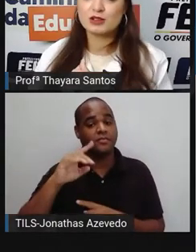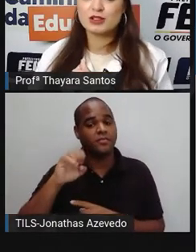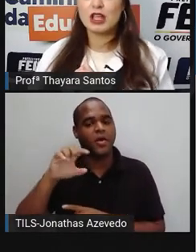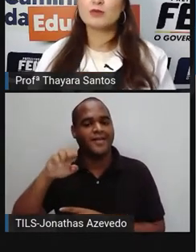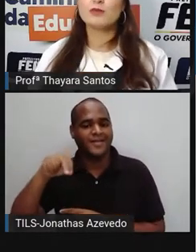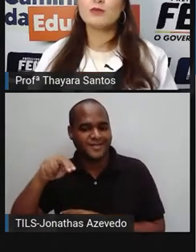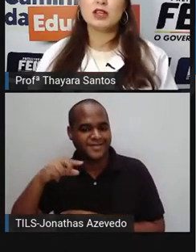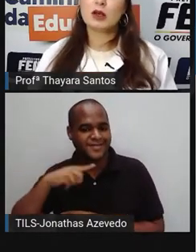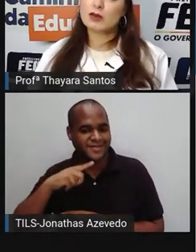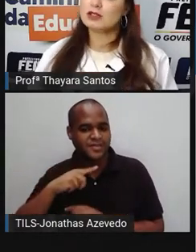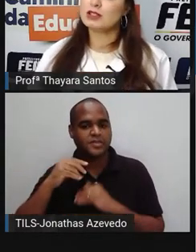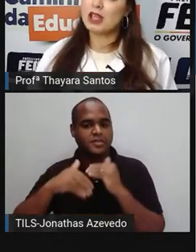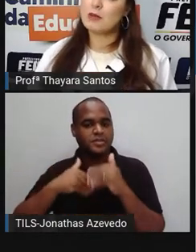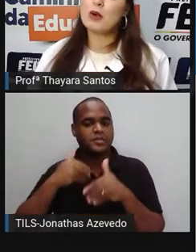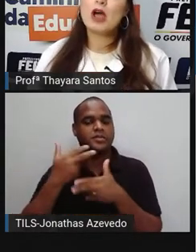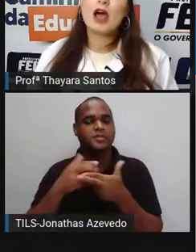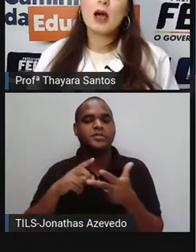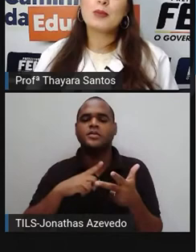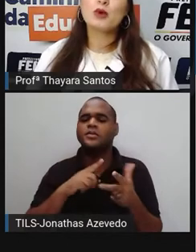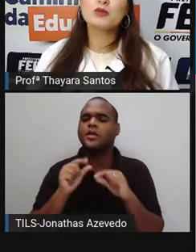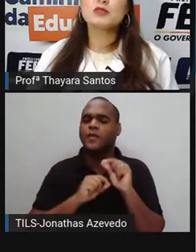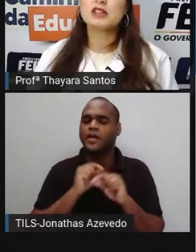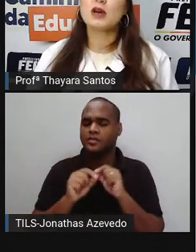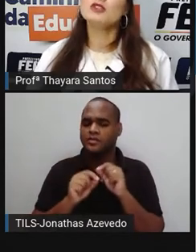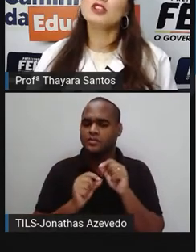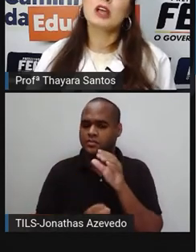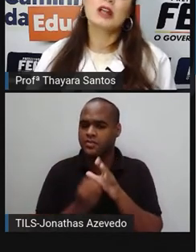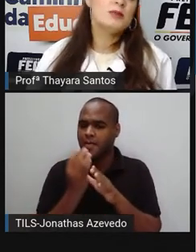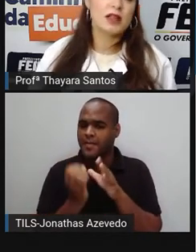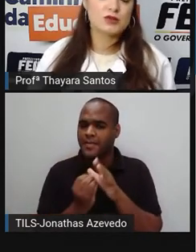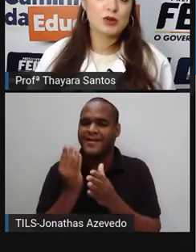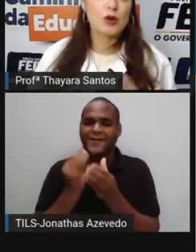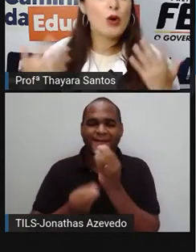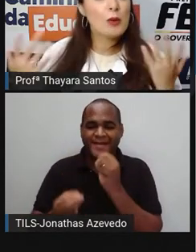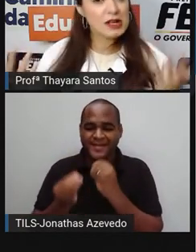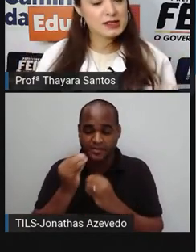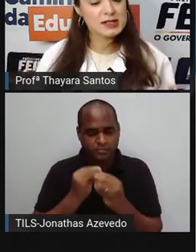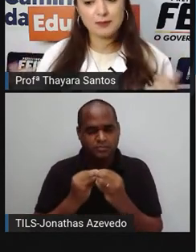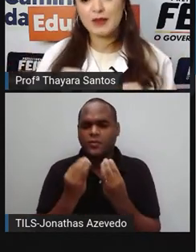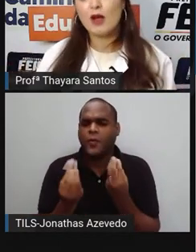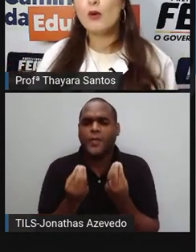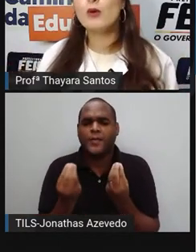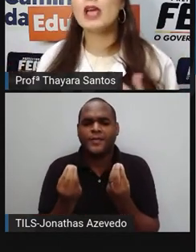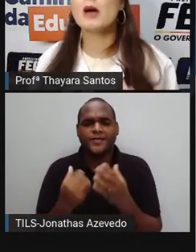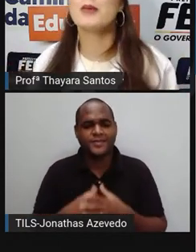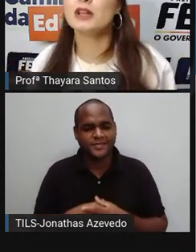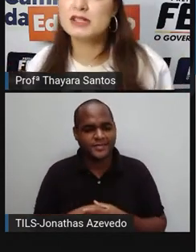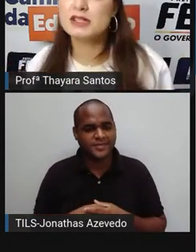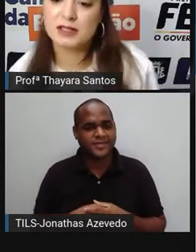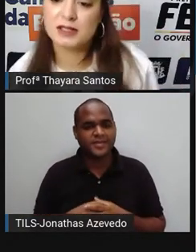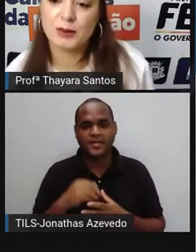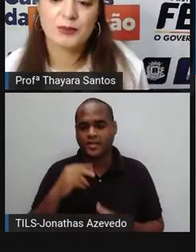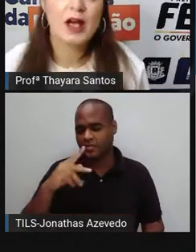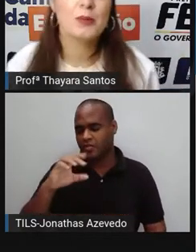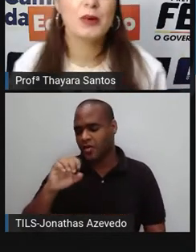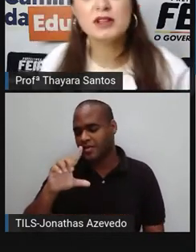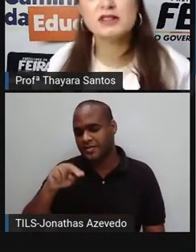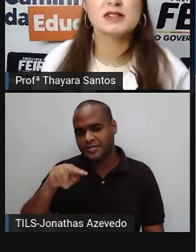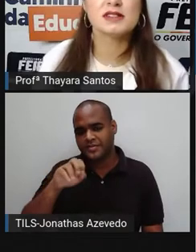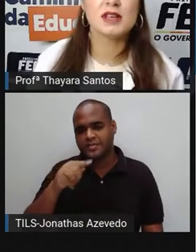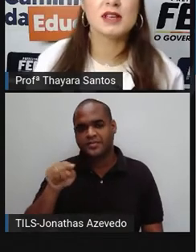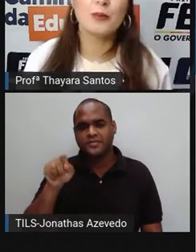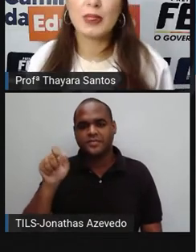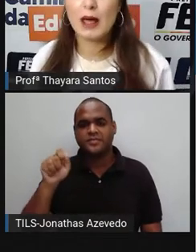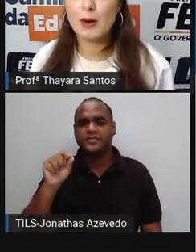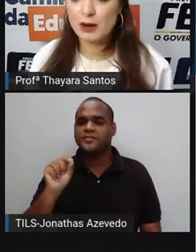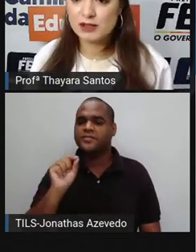como serviço é consistente e ecossistêmico a produção de alimentos Como assim o que é polinização a